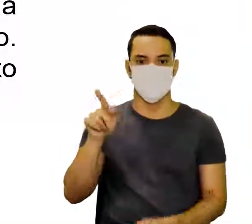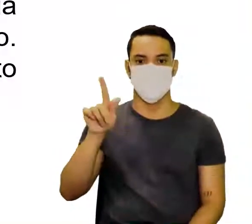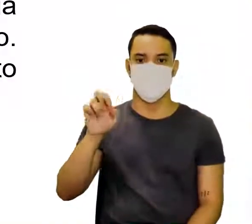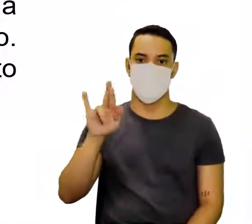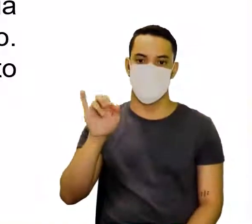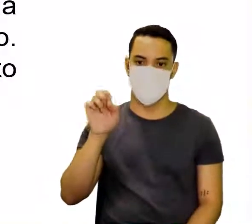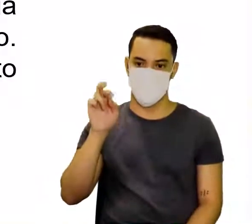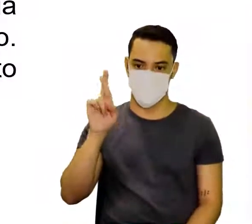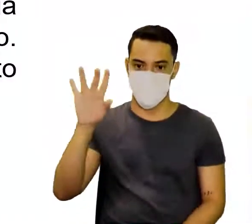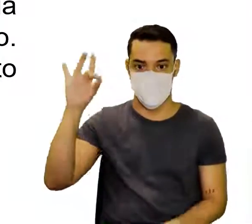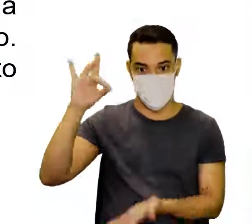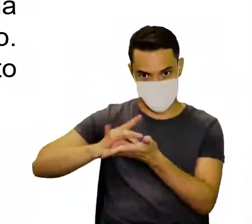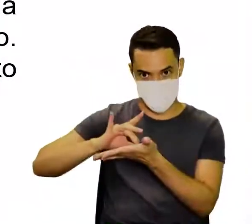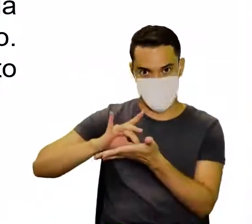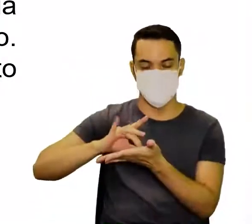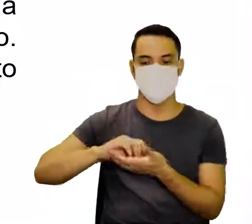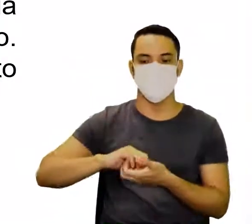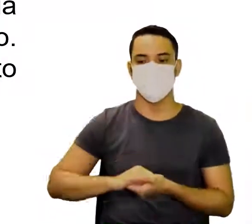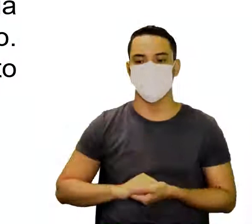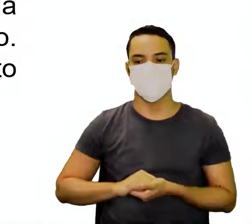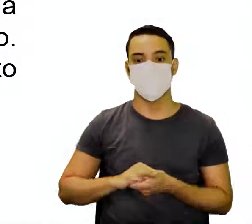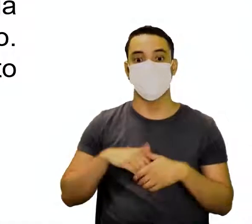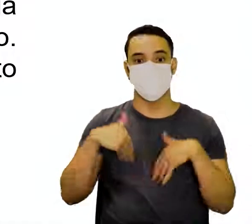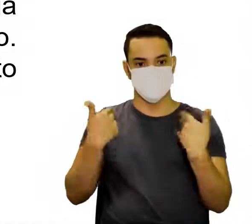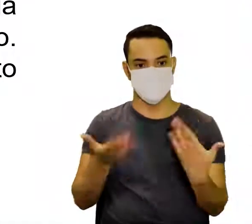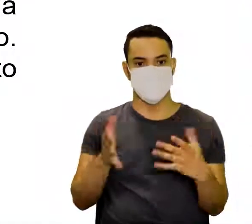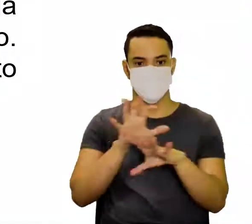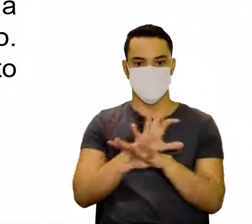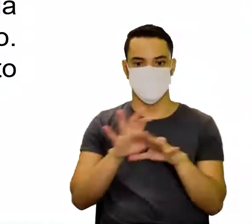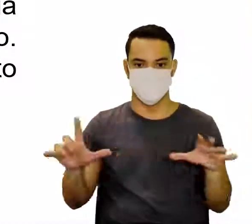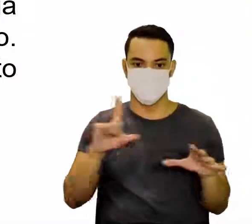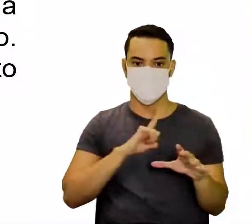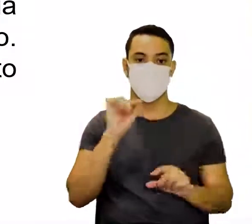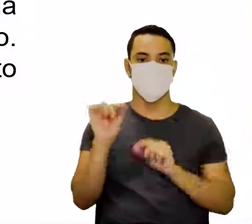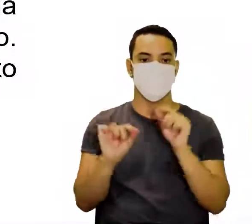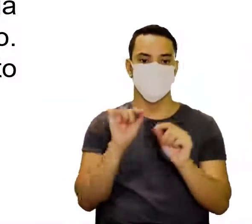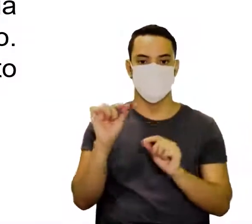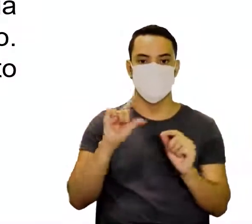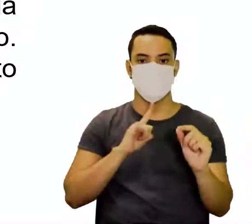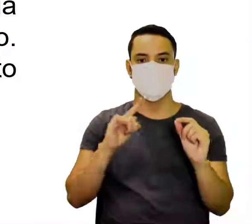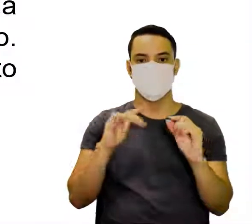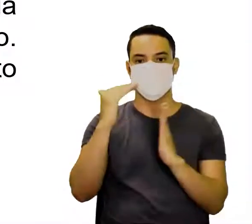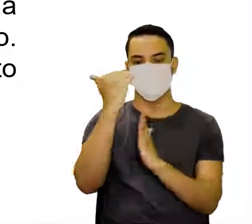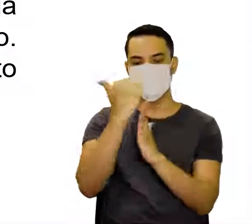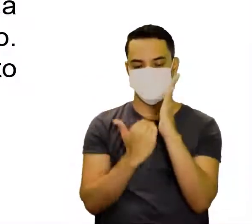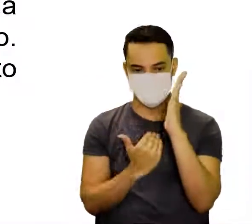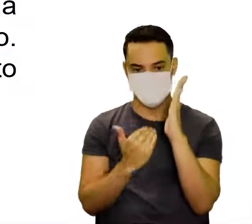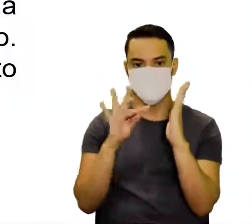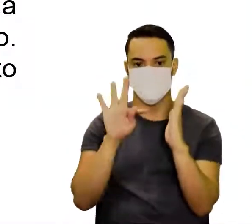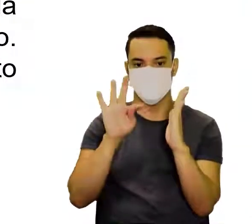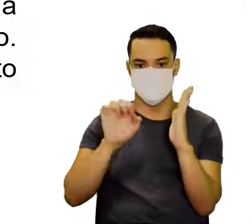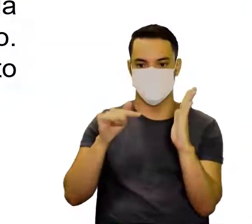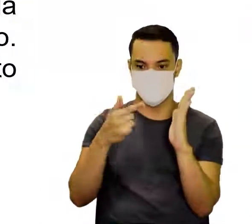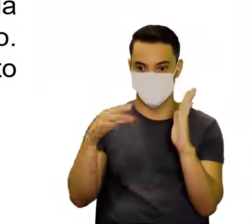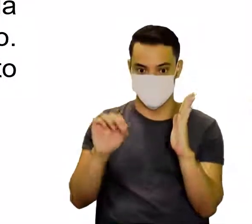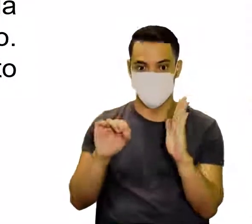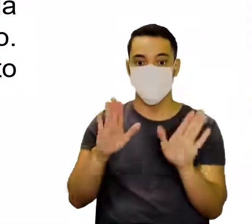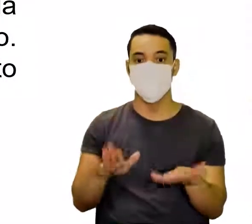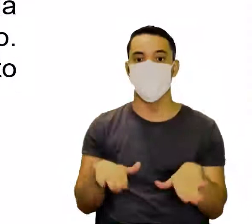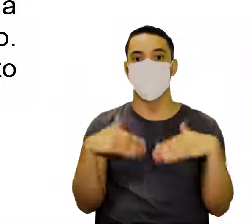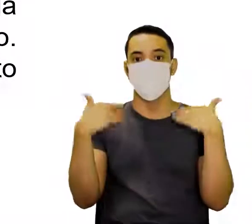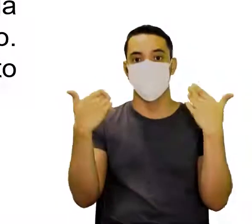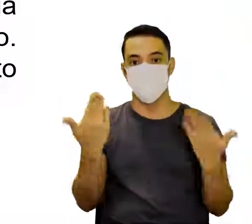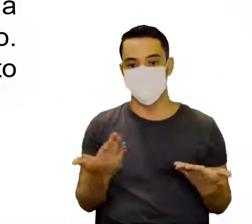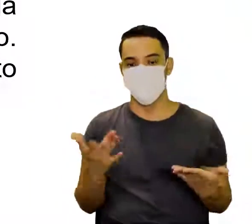gerador real, correto? Então, dessa forma, eu vou ter uma queda de tensão. Então, a